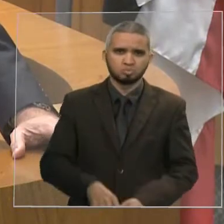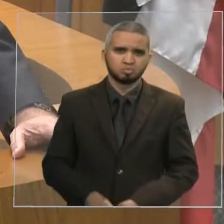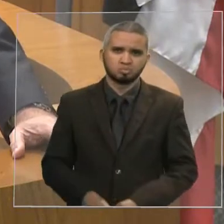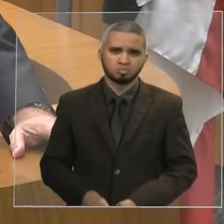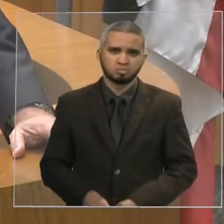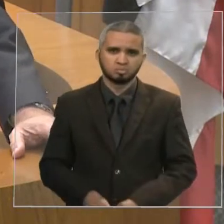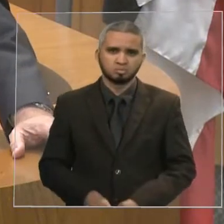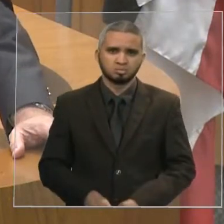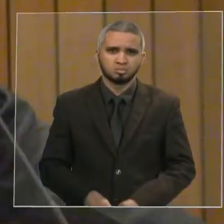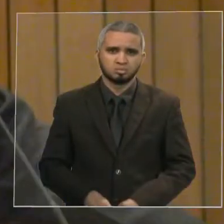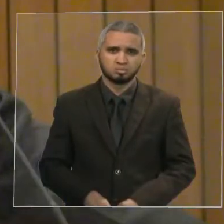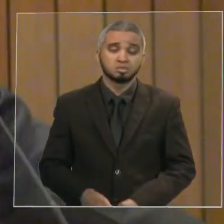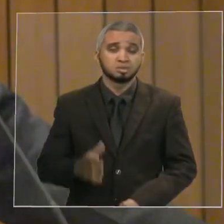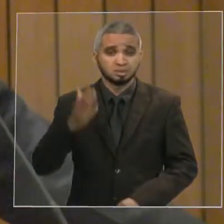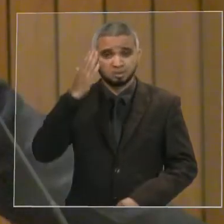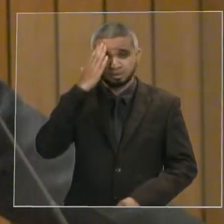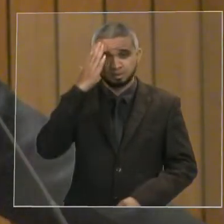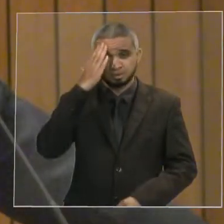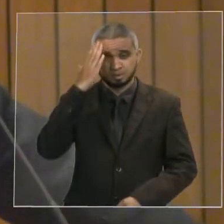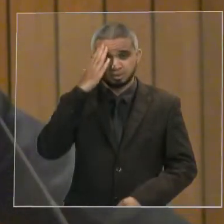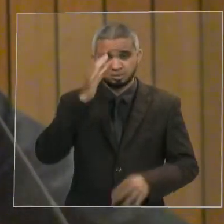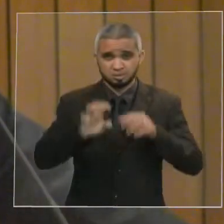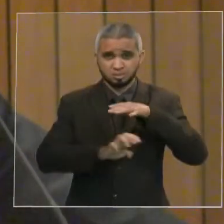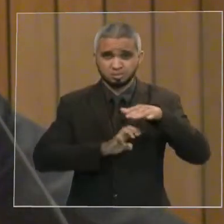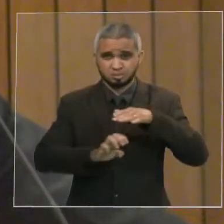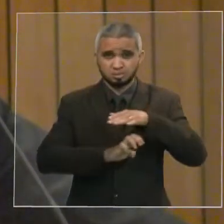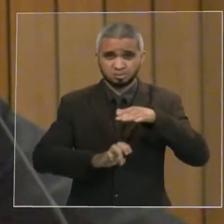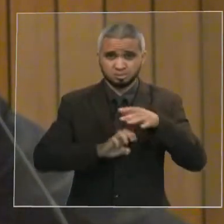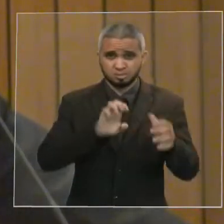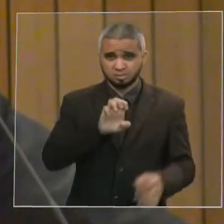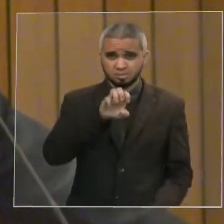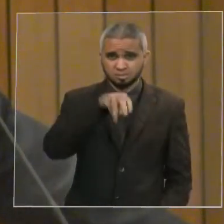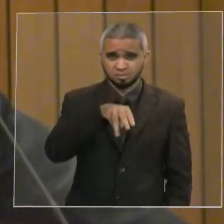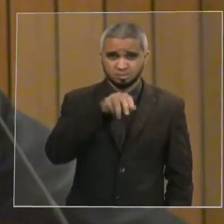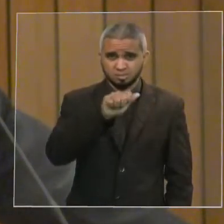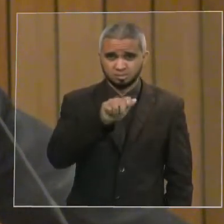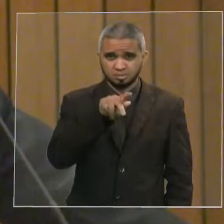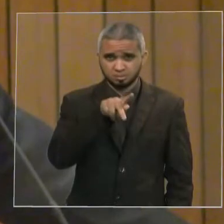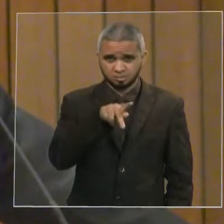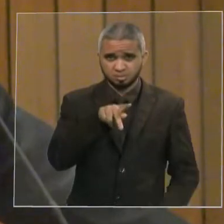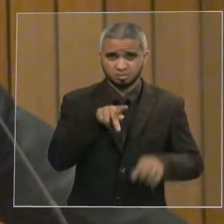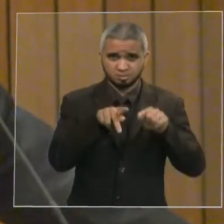Nós sabemos que a EMAP é uma empresa